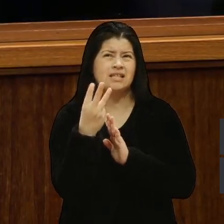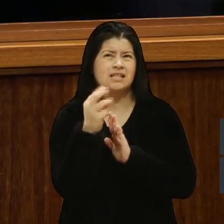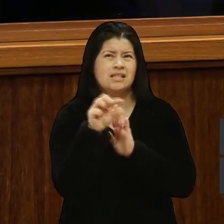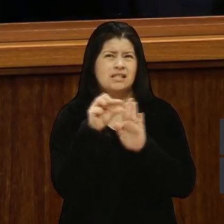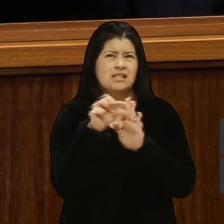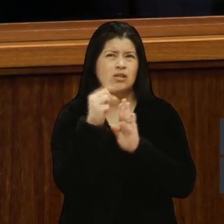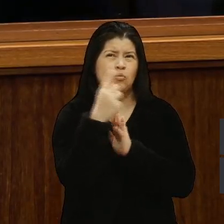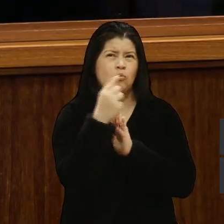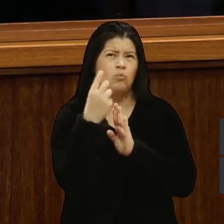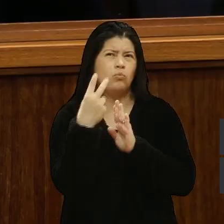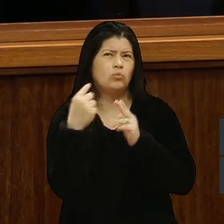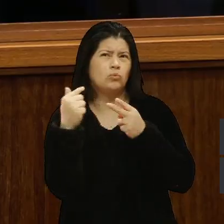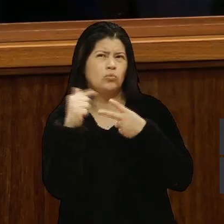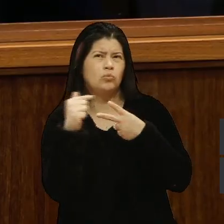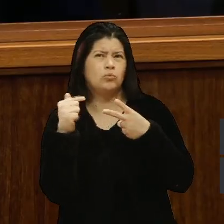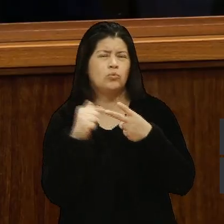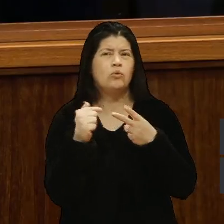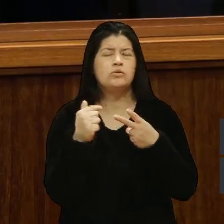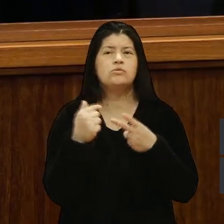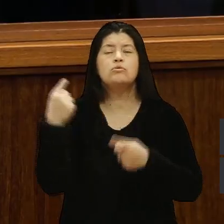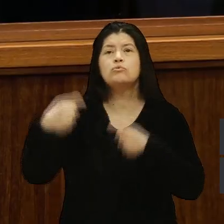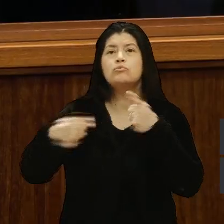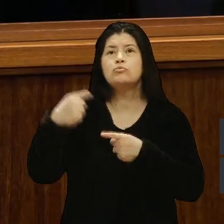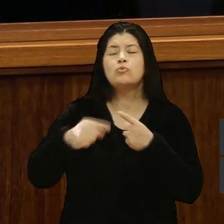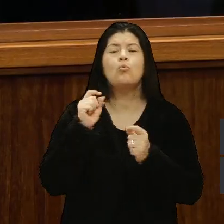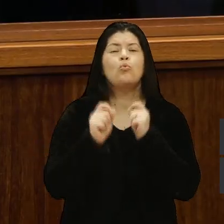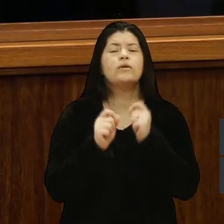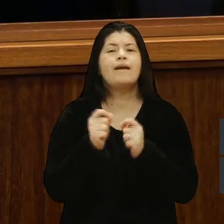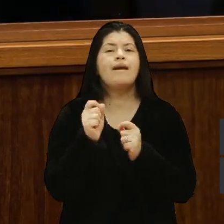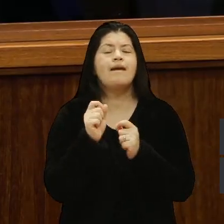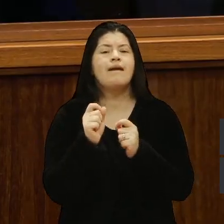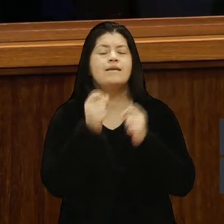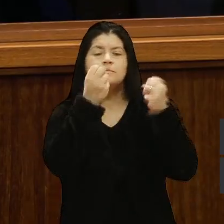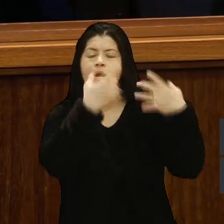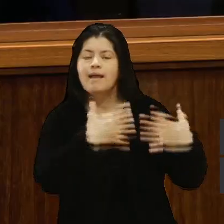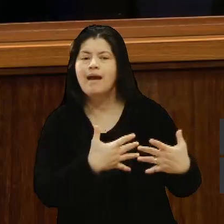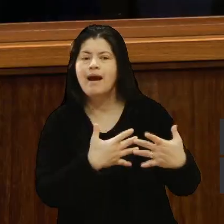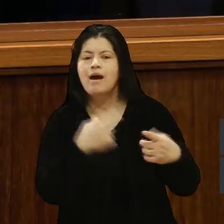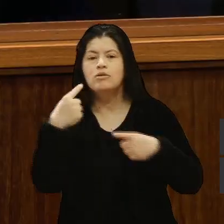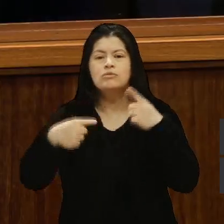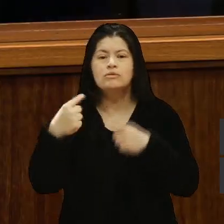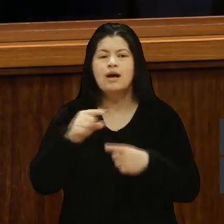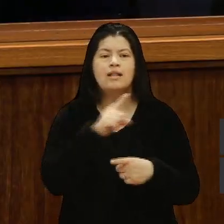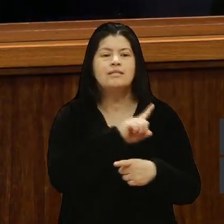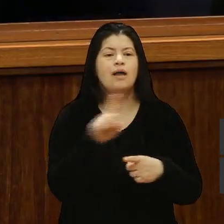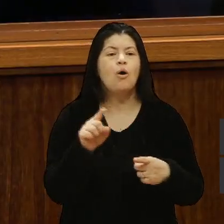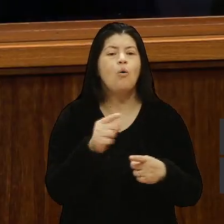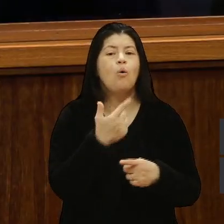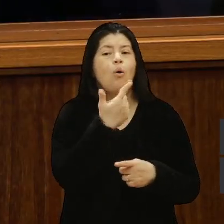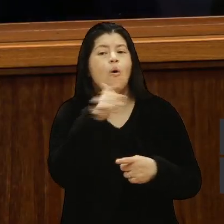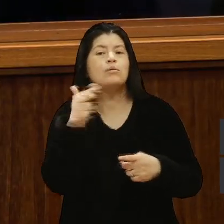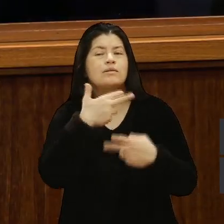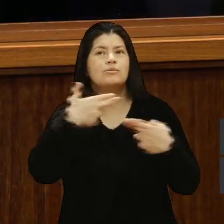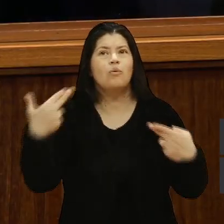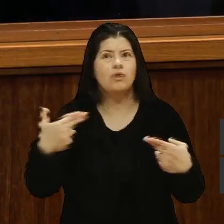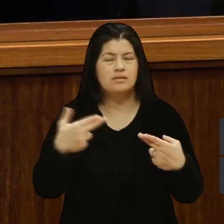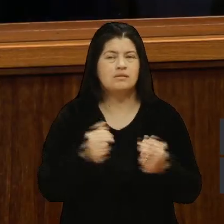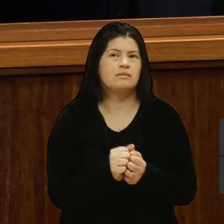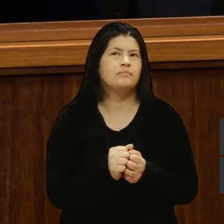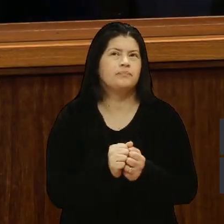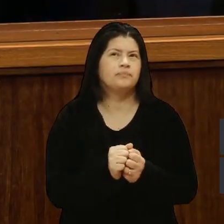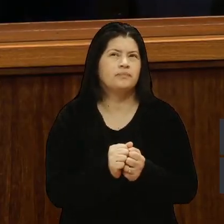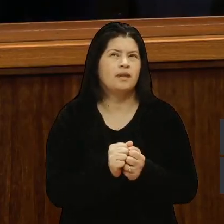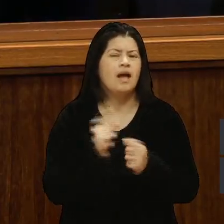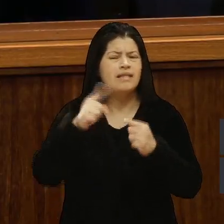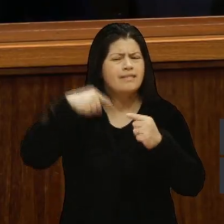2, que fala de discutir o que está sendo discutido e não outras coisas, que o momento para outras coisas seria